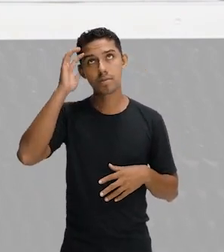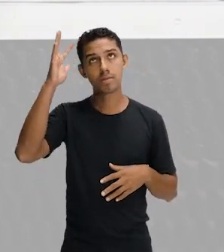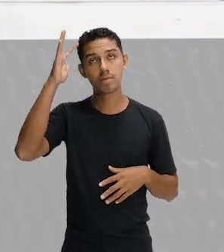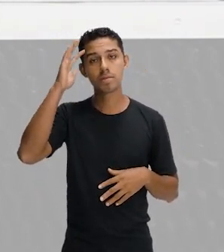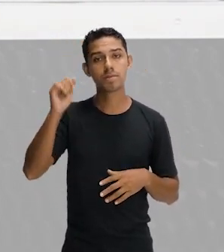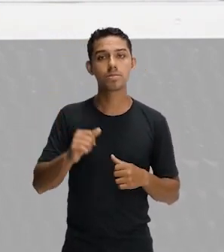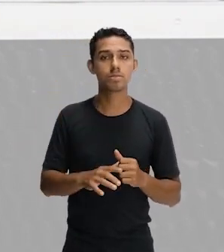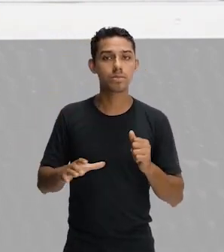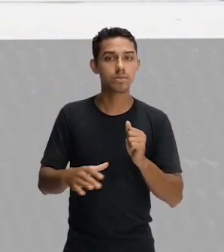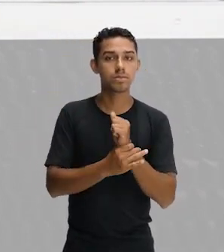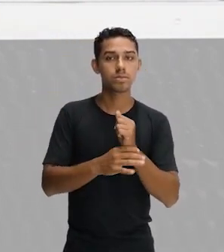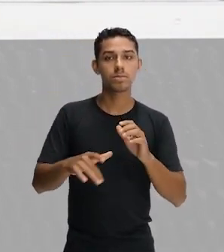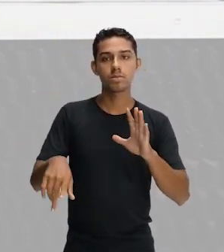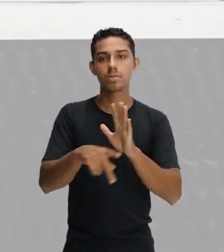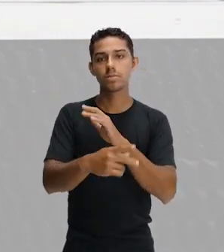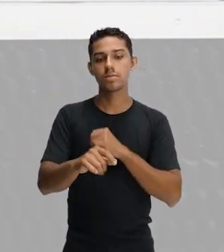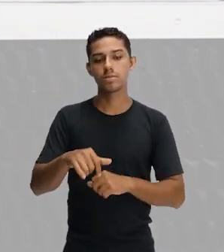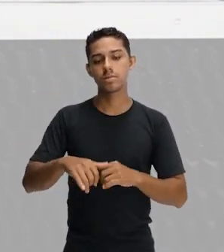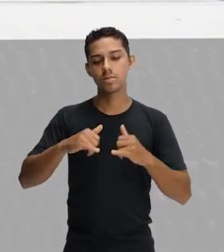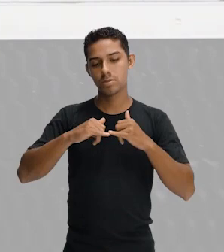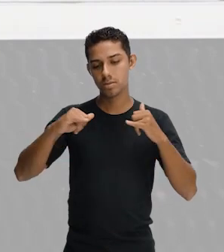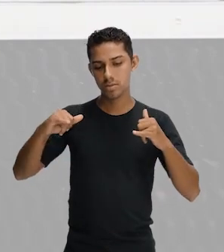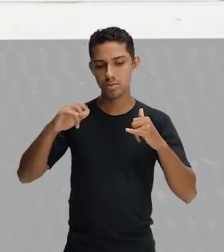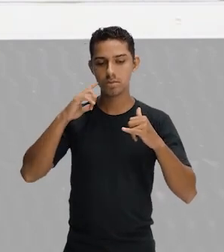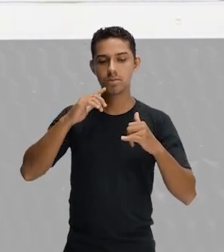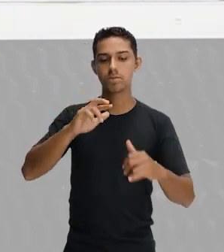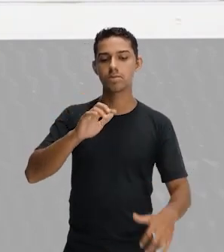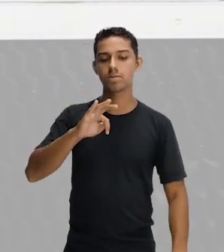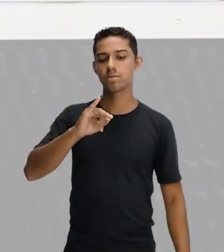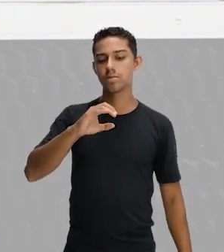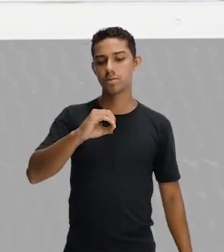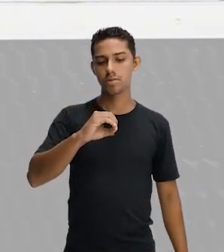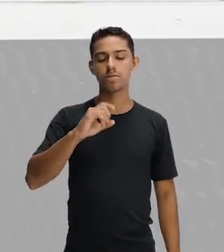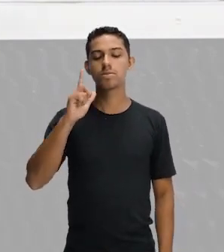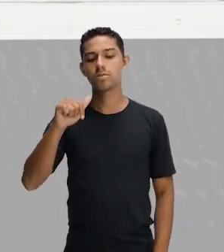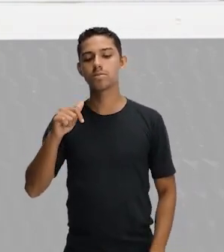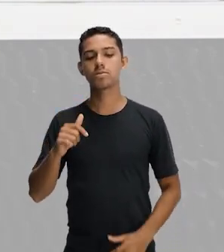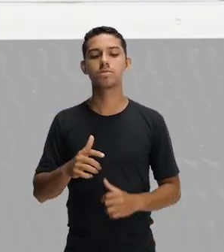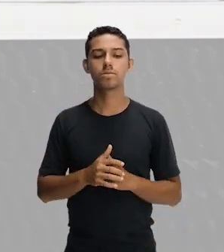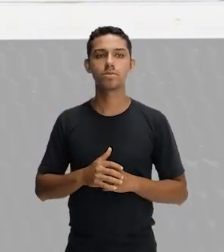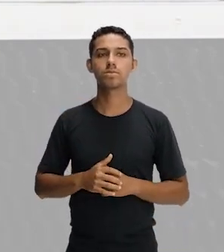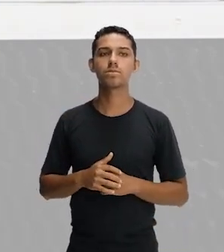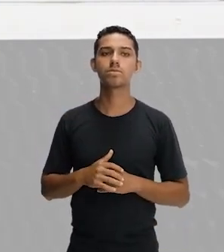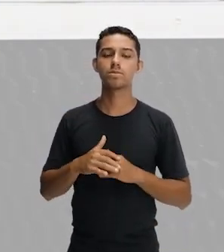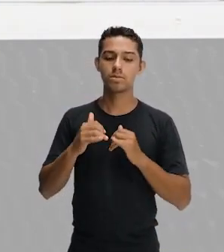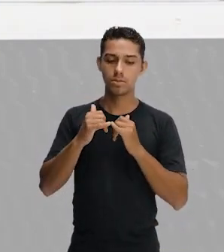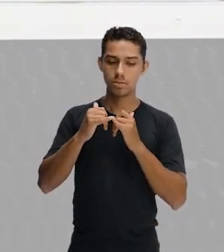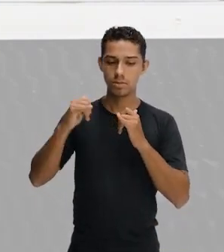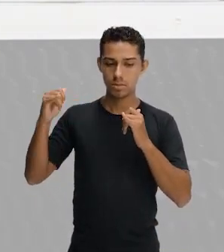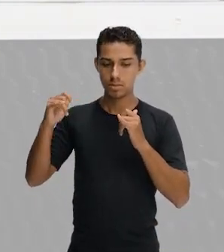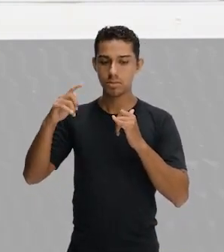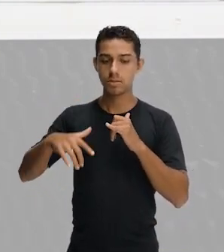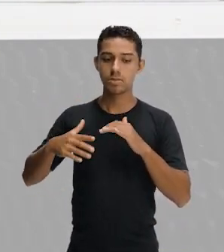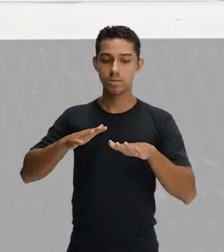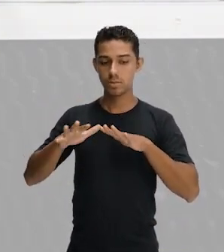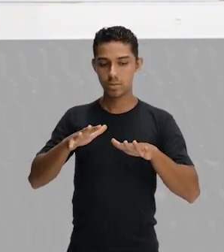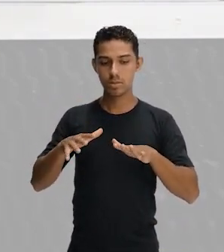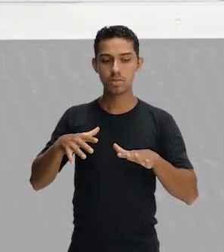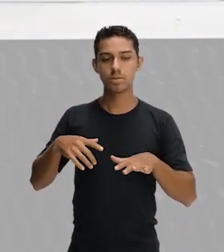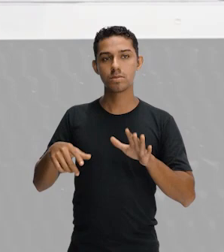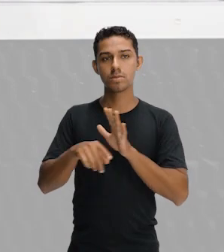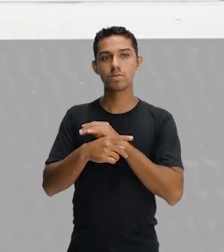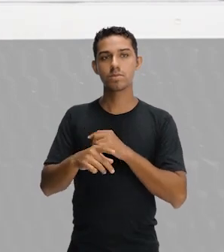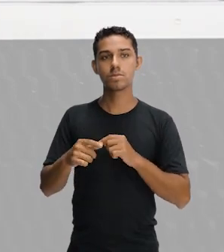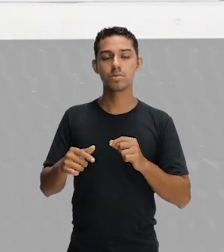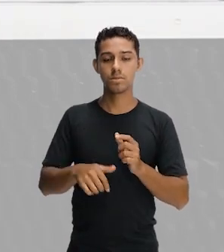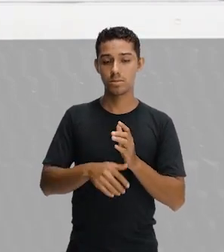esteja preso ali a um fio, certo? Um fio de tamanho R, que é o tamanho do raio. Então ele está fazendo esse movimento e em um certo momento esse